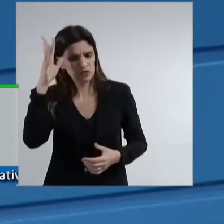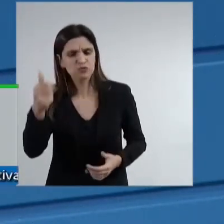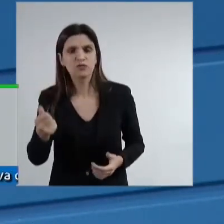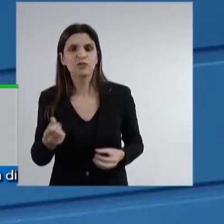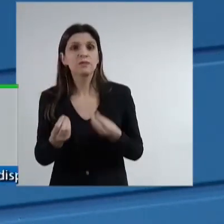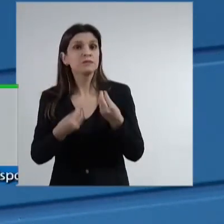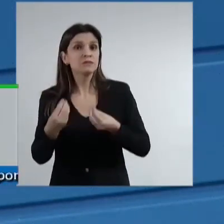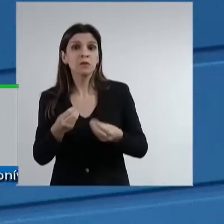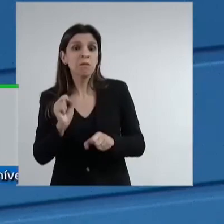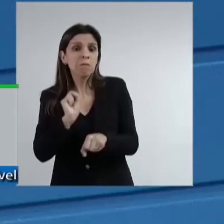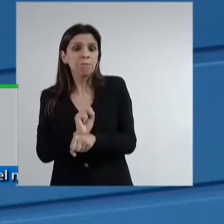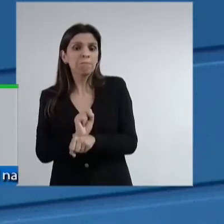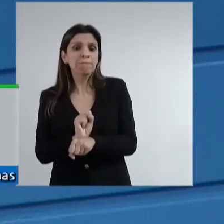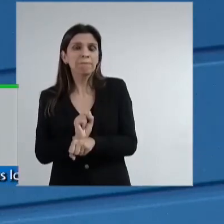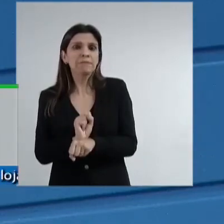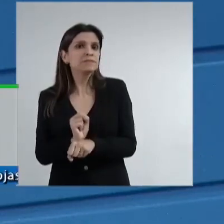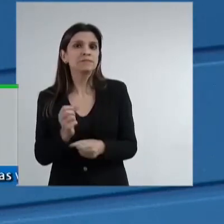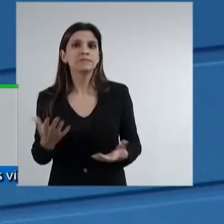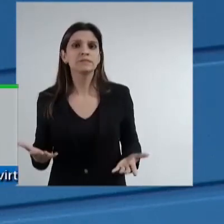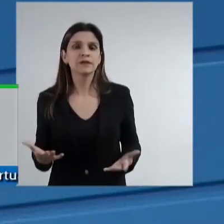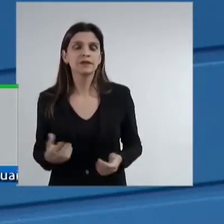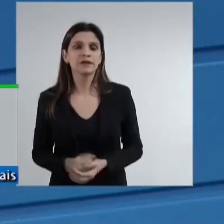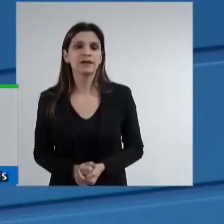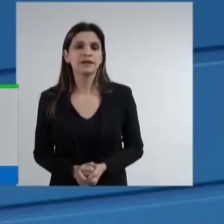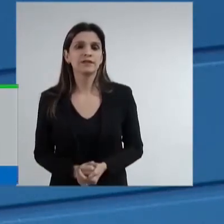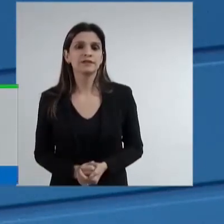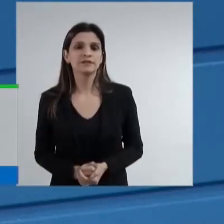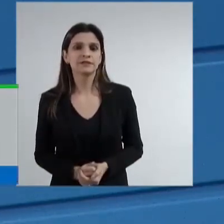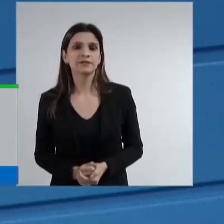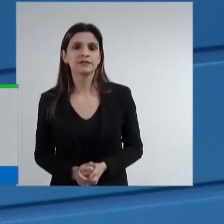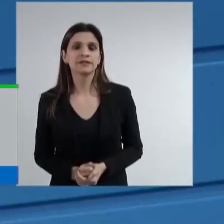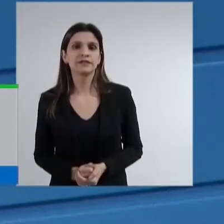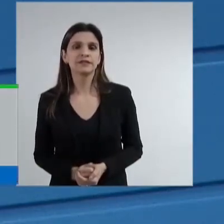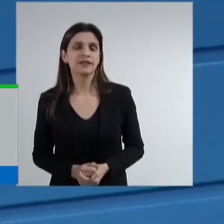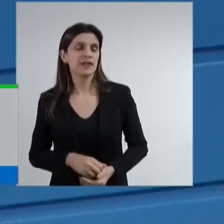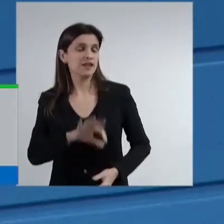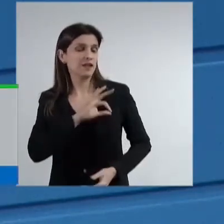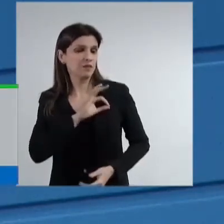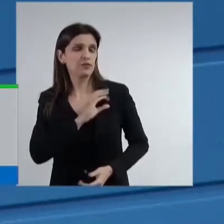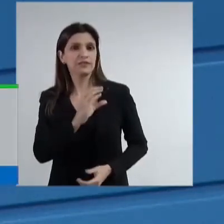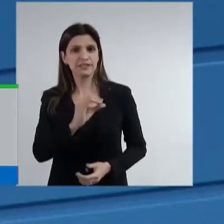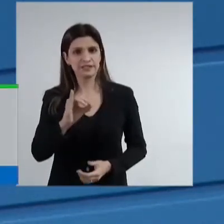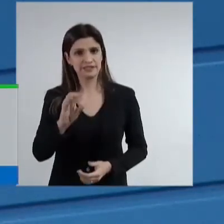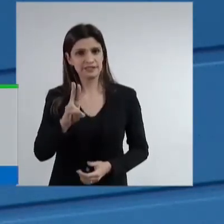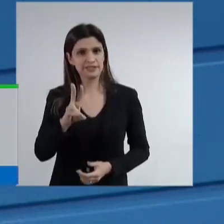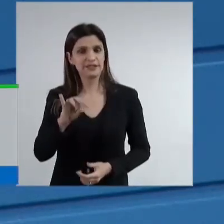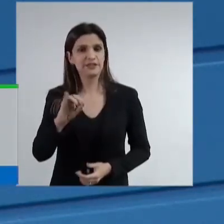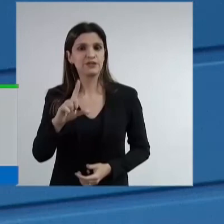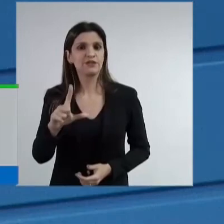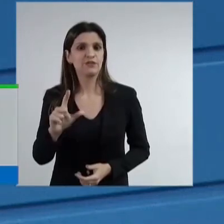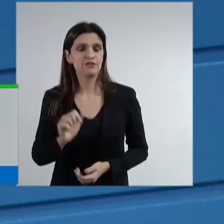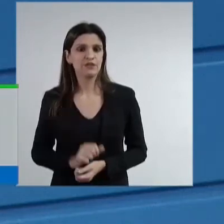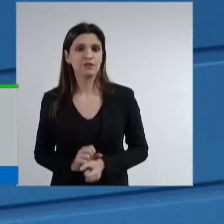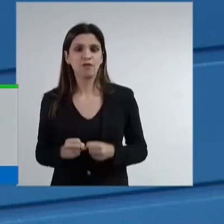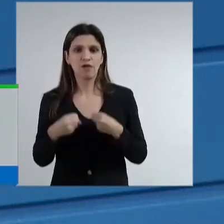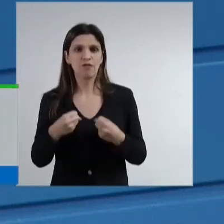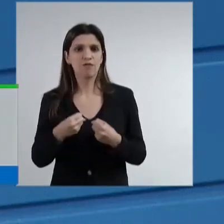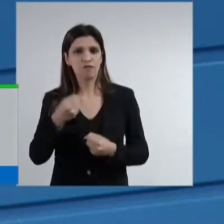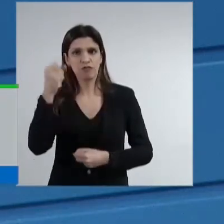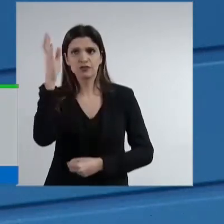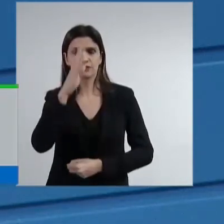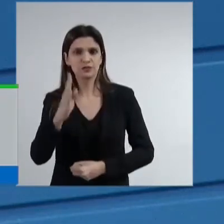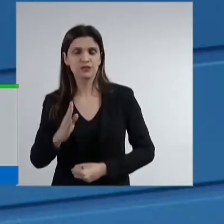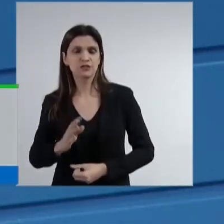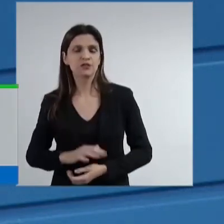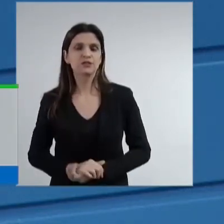parado. Estamos sobrevivendo aí às custas da Polícia Civil, da Força Nacional, de uma parcela ainda do Exército com esforço, porque os